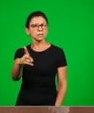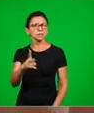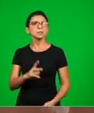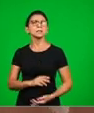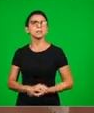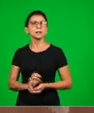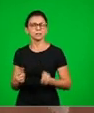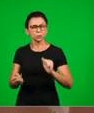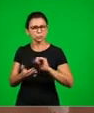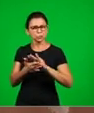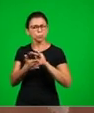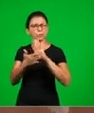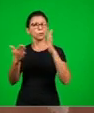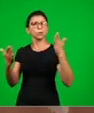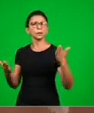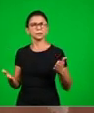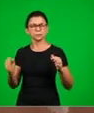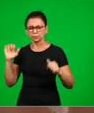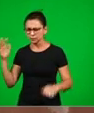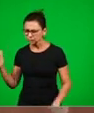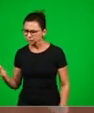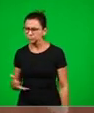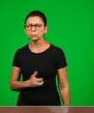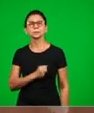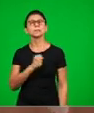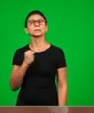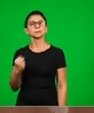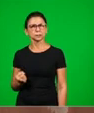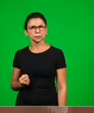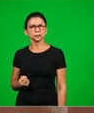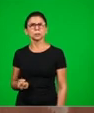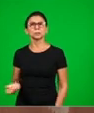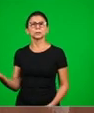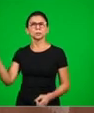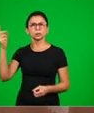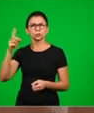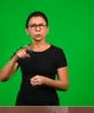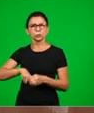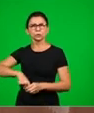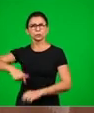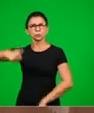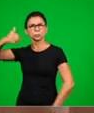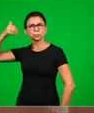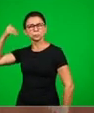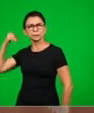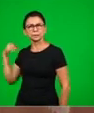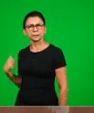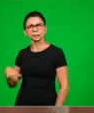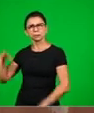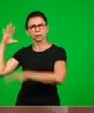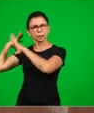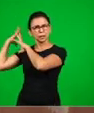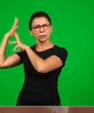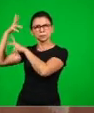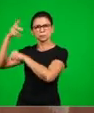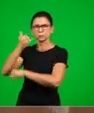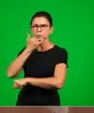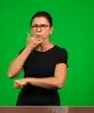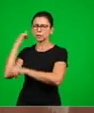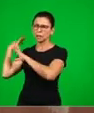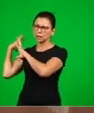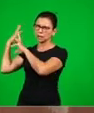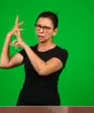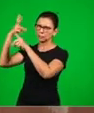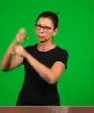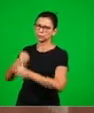os louvores, a adoração, voltando, não estamos voltando nada. A igreja é fiel, os seus atos de justiça